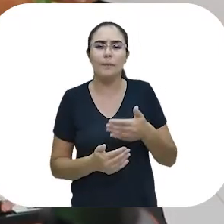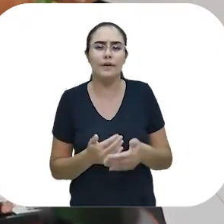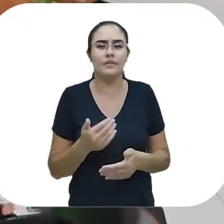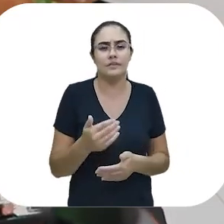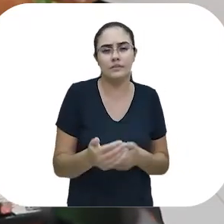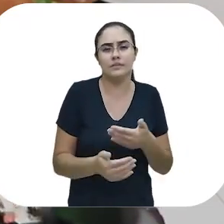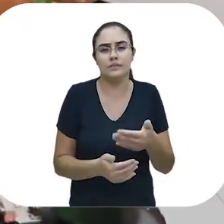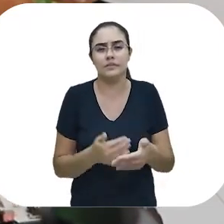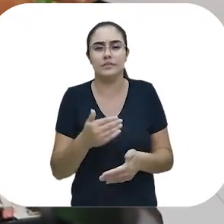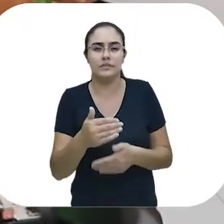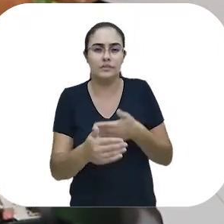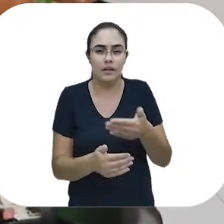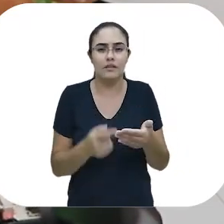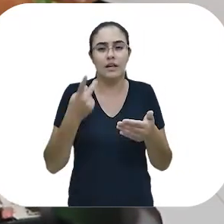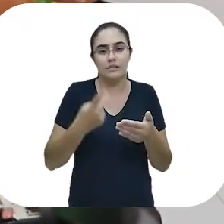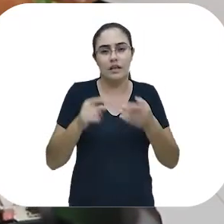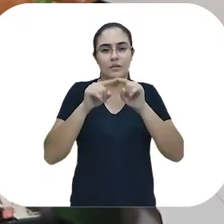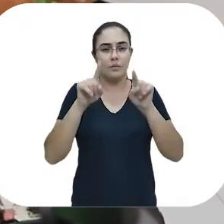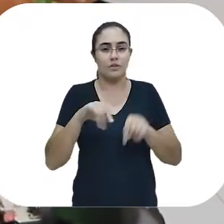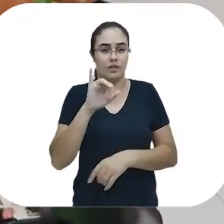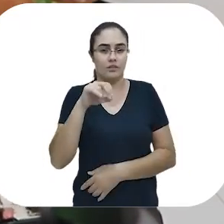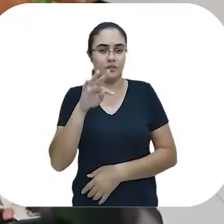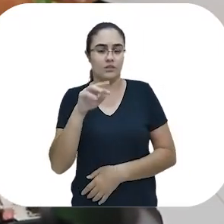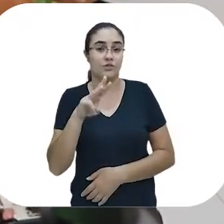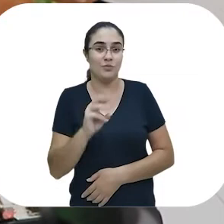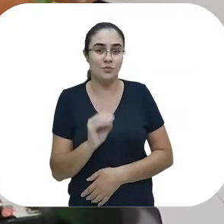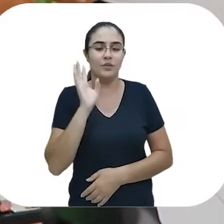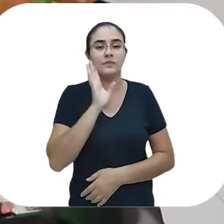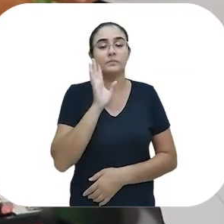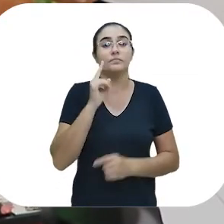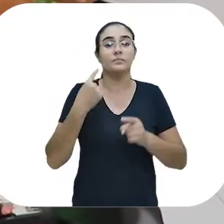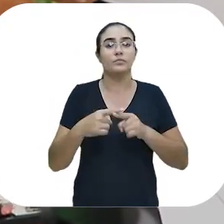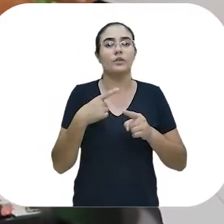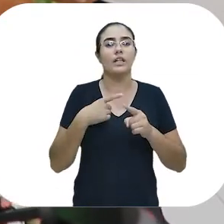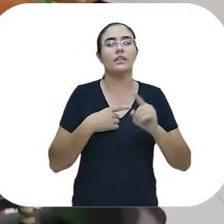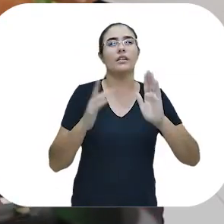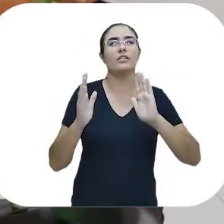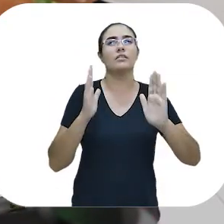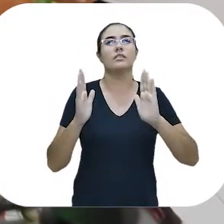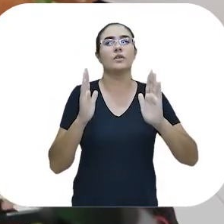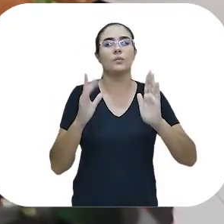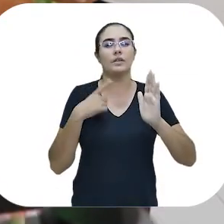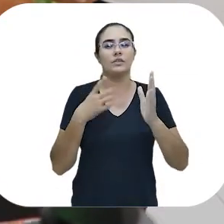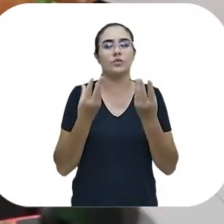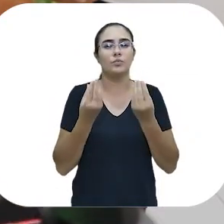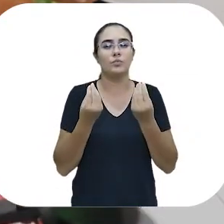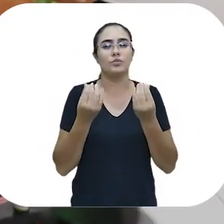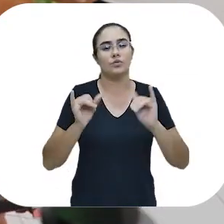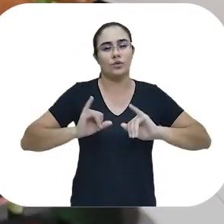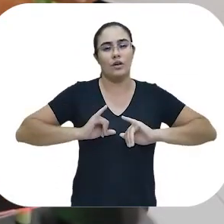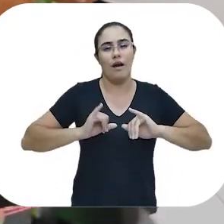construção do íntimo foi muito interessante, né? Porque ele surgiu num período de bastante reclusão, que foi agora, no período